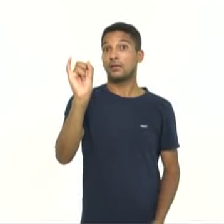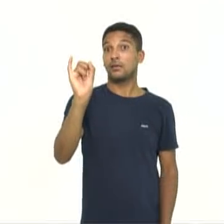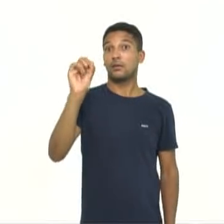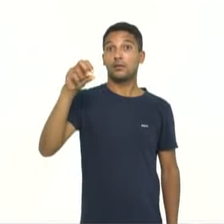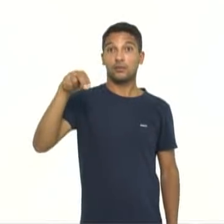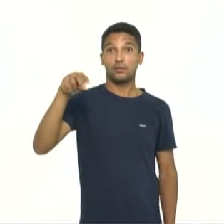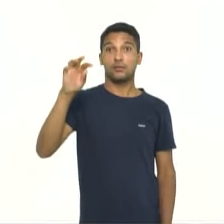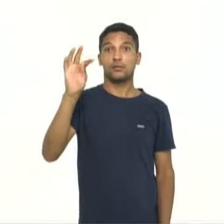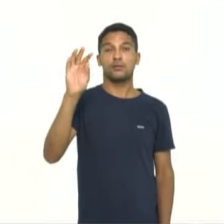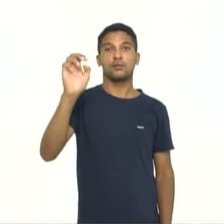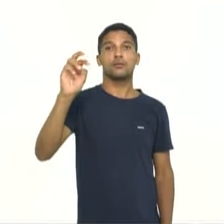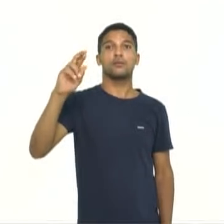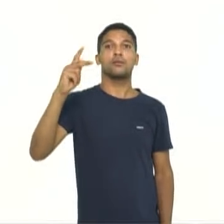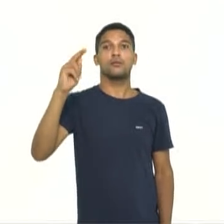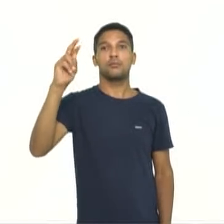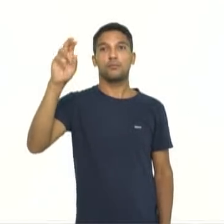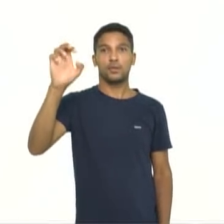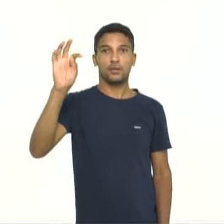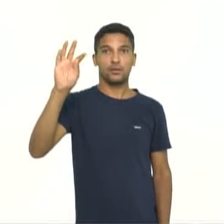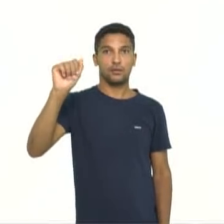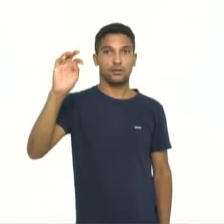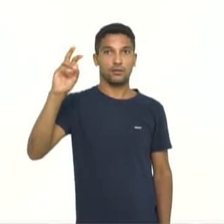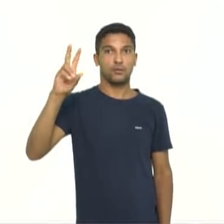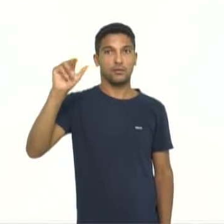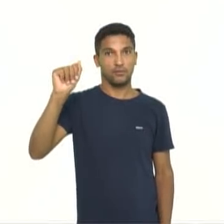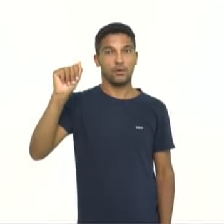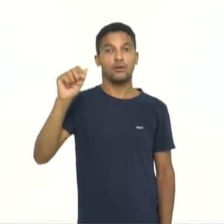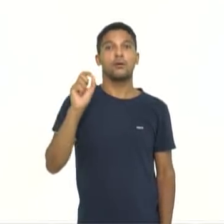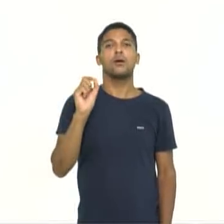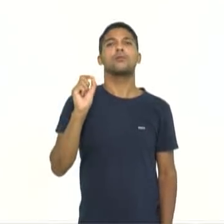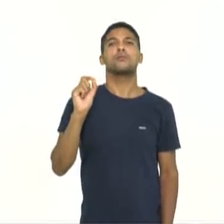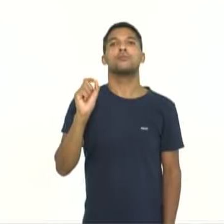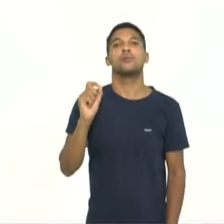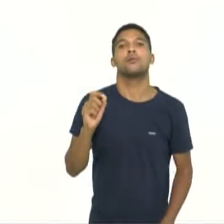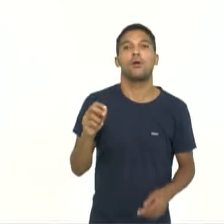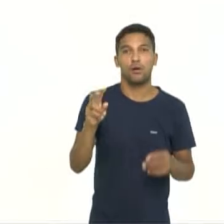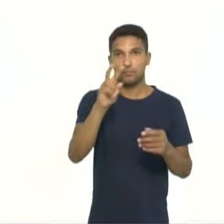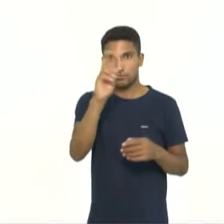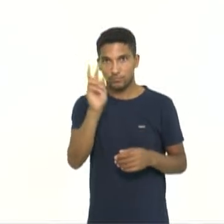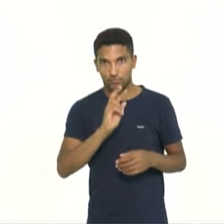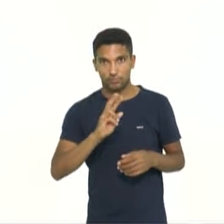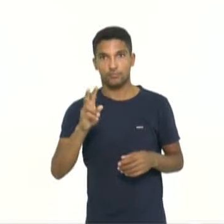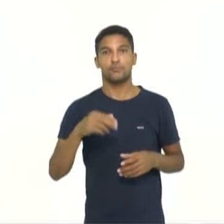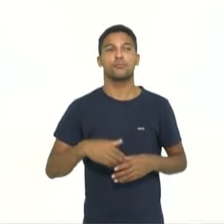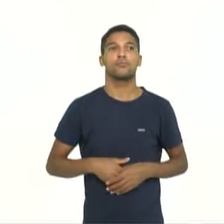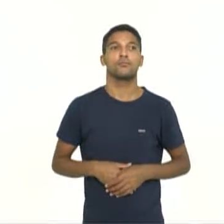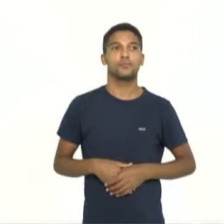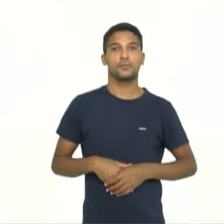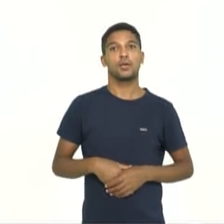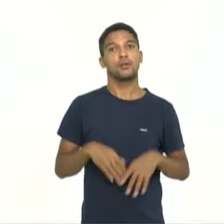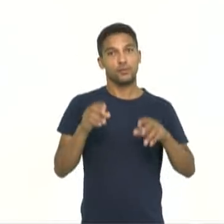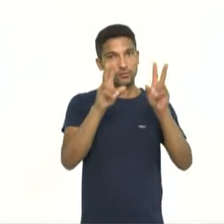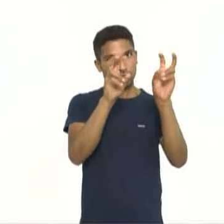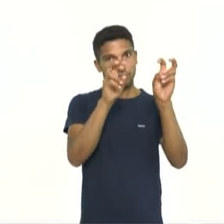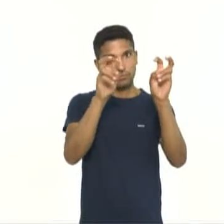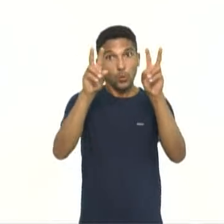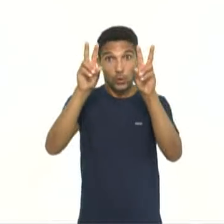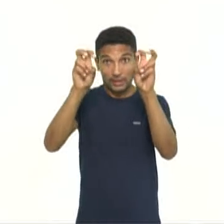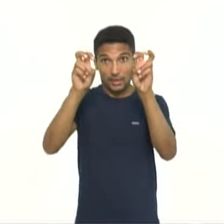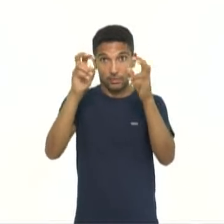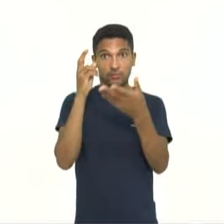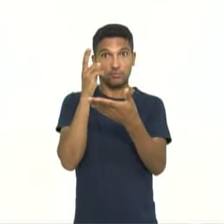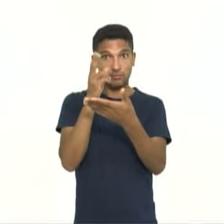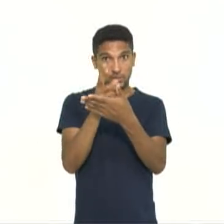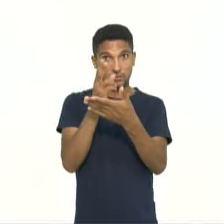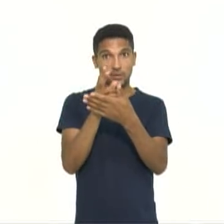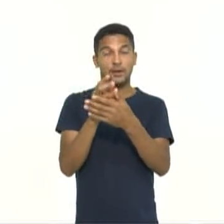são analisados em conjunto com outros elementos, sugerindo uma determinada conclusão sobre o tema, né? Então,